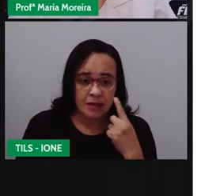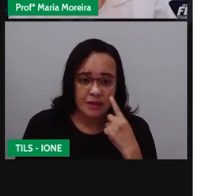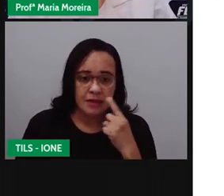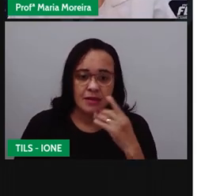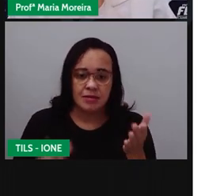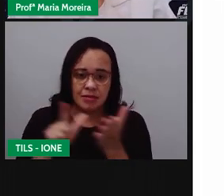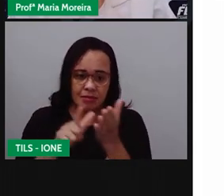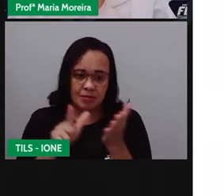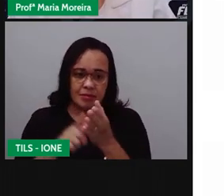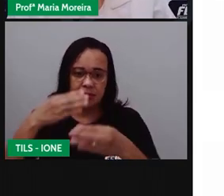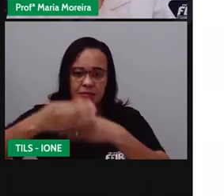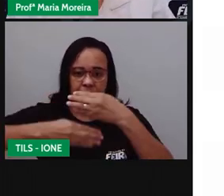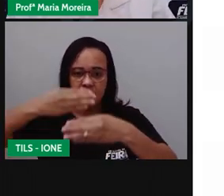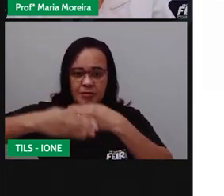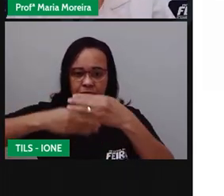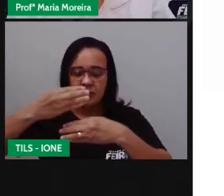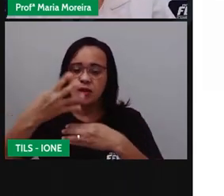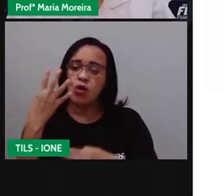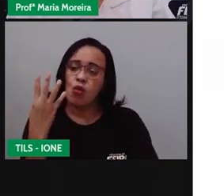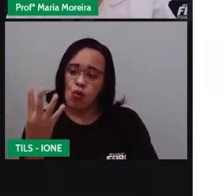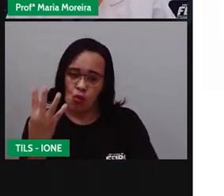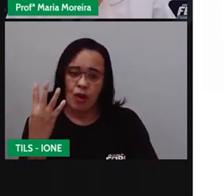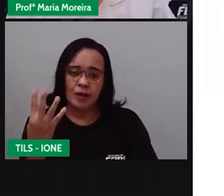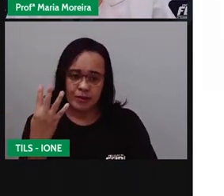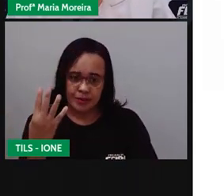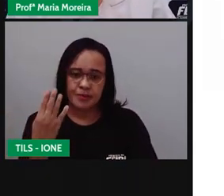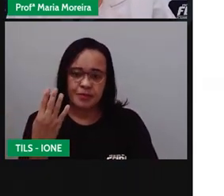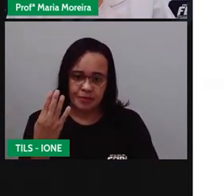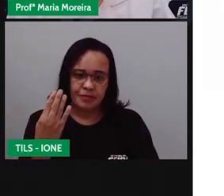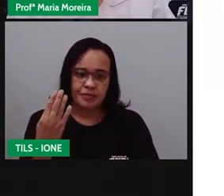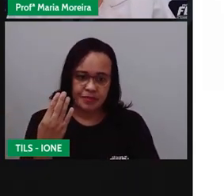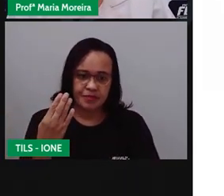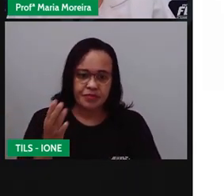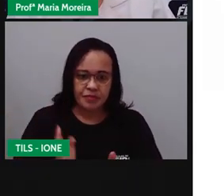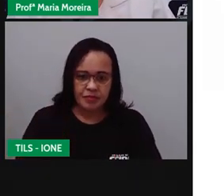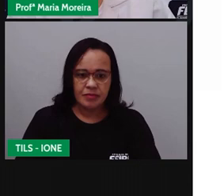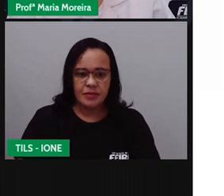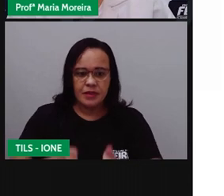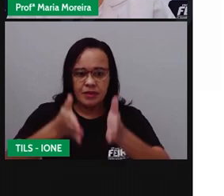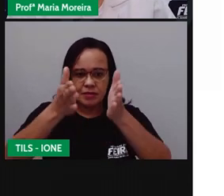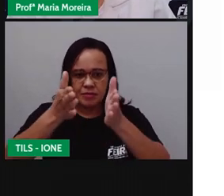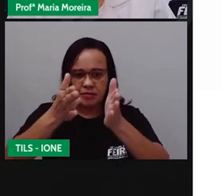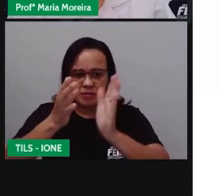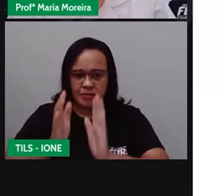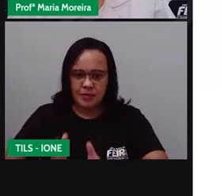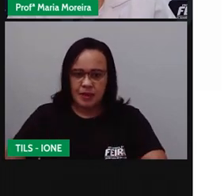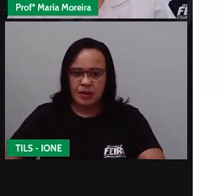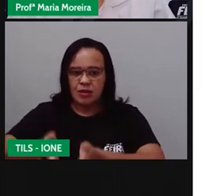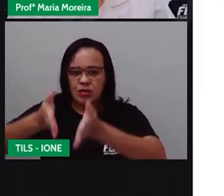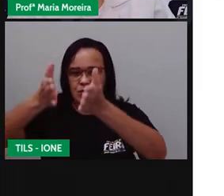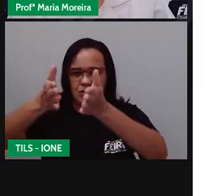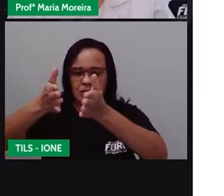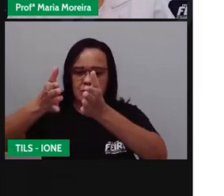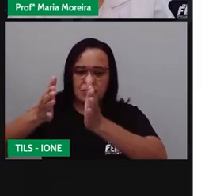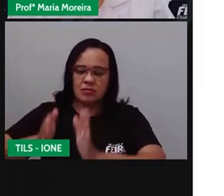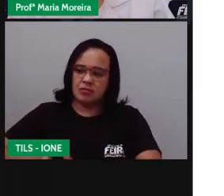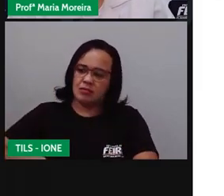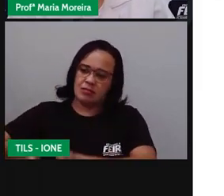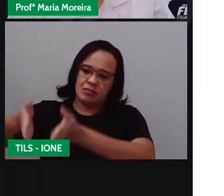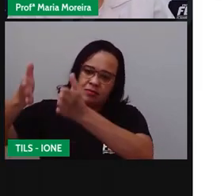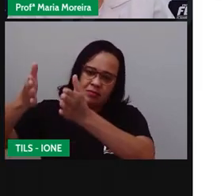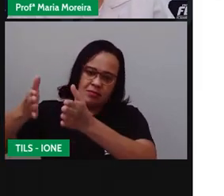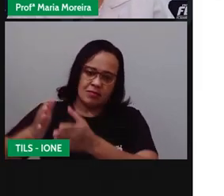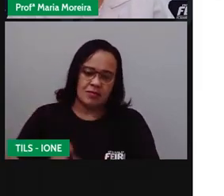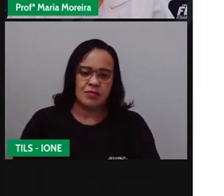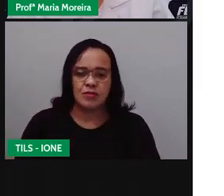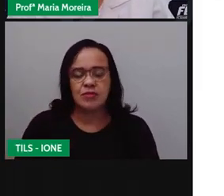Papel higiênico. 4 rolos, não é isso? Ó, coluna. Vou botar aqui.